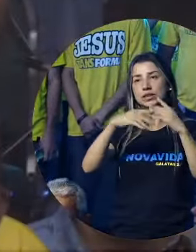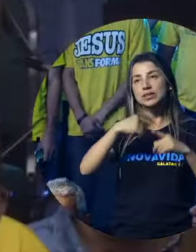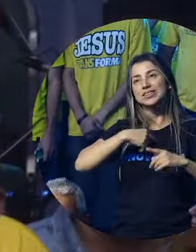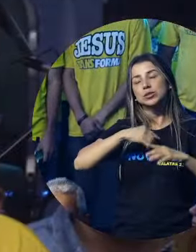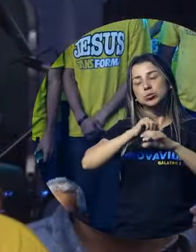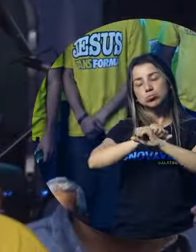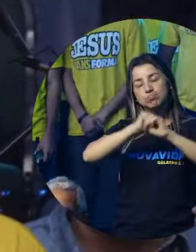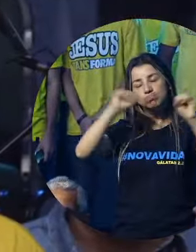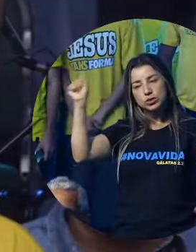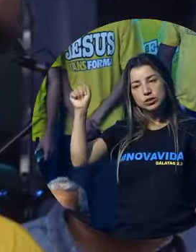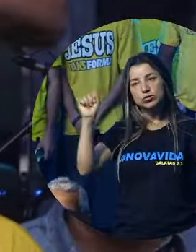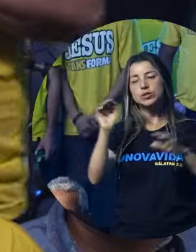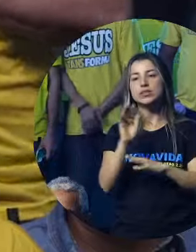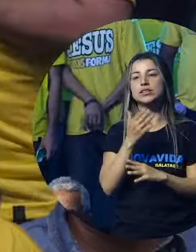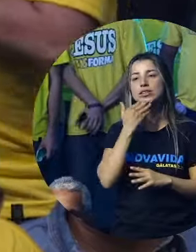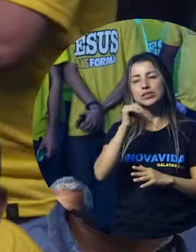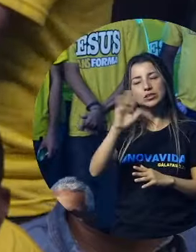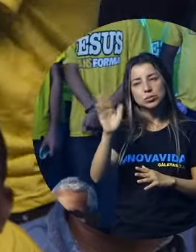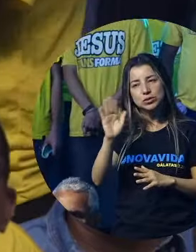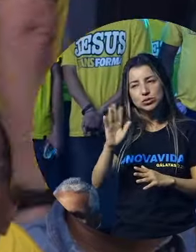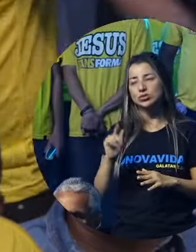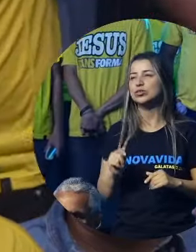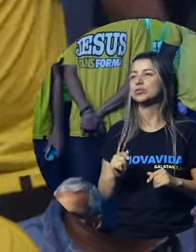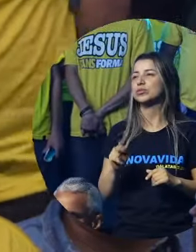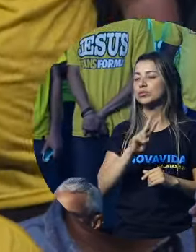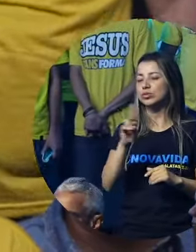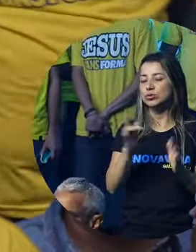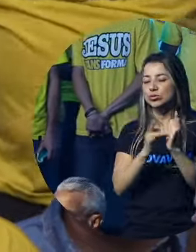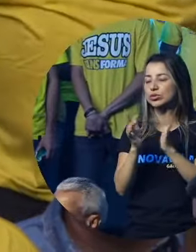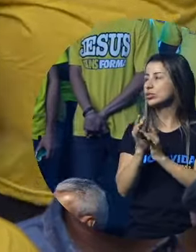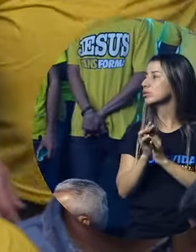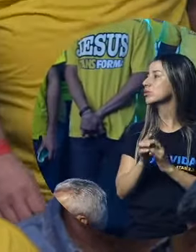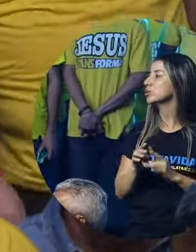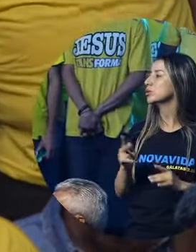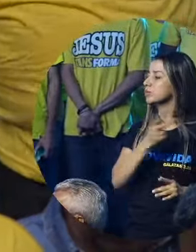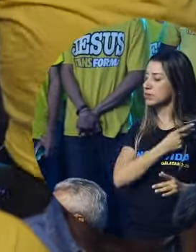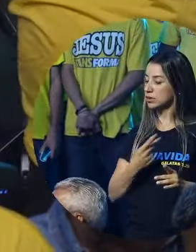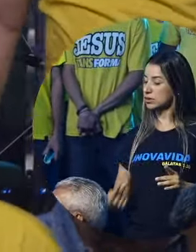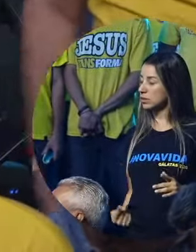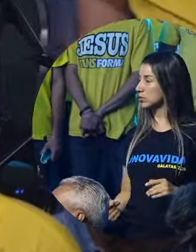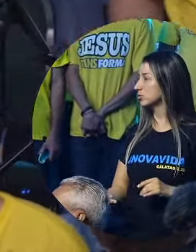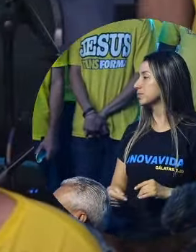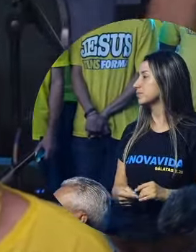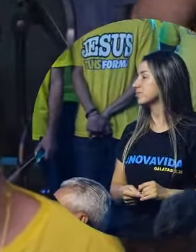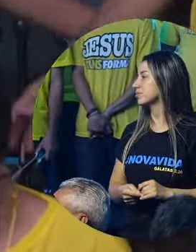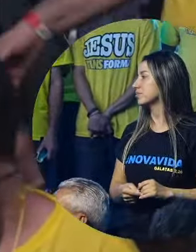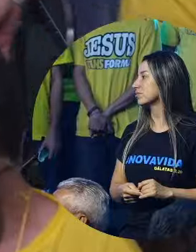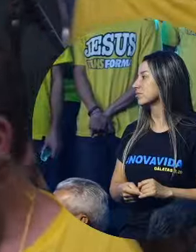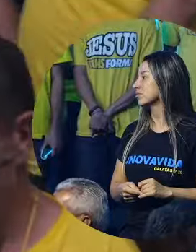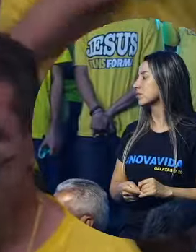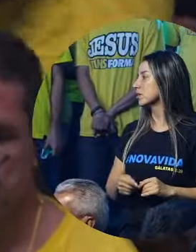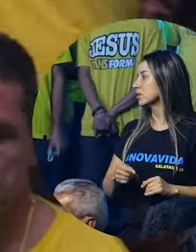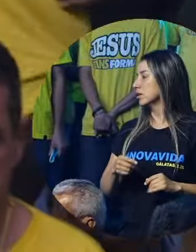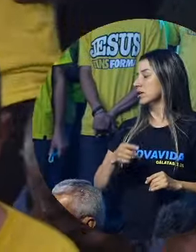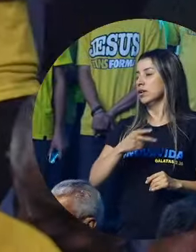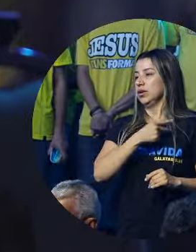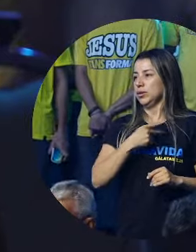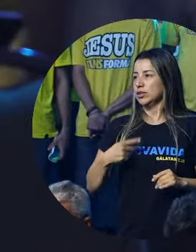os irmãos na paz e na graça do Senhor Jesus. Meu presidente. Pastor Fernando, nós é que